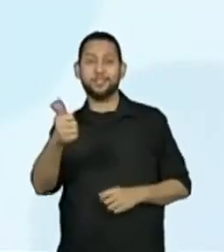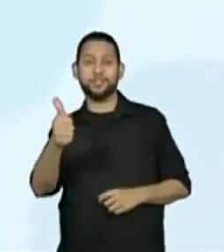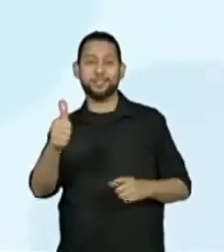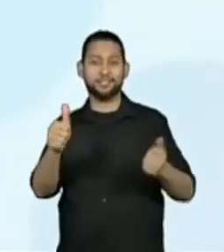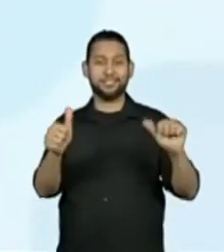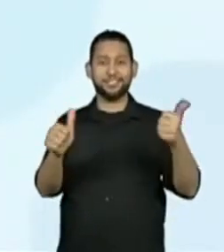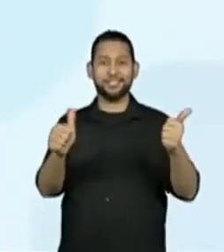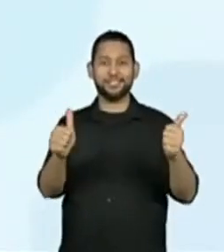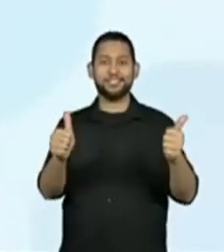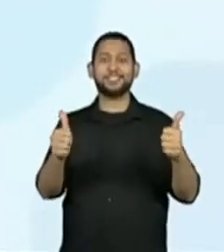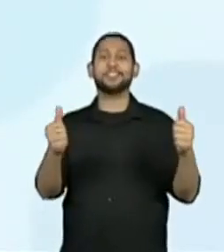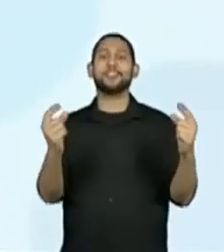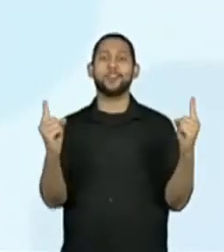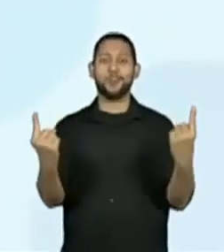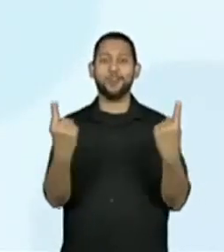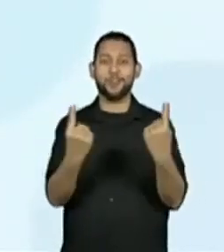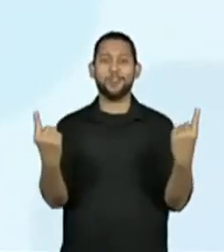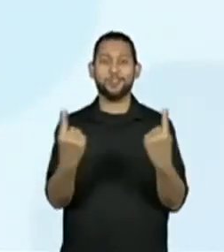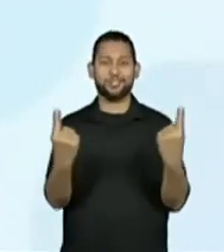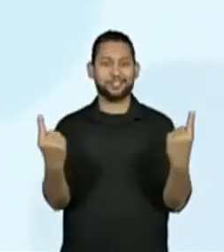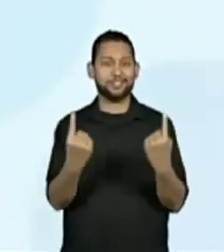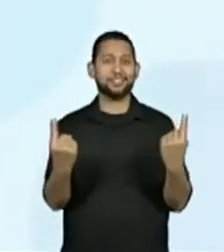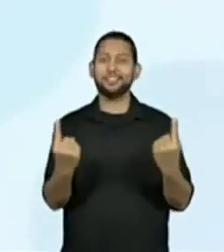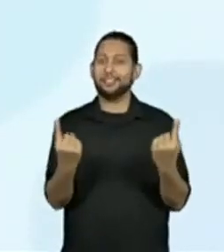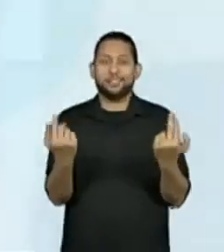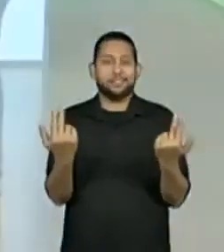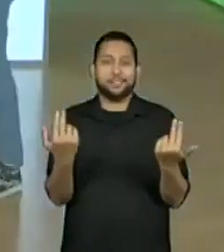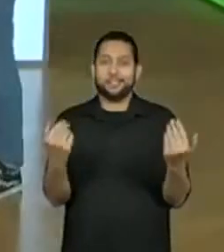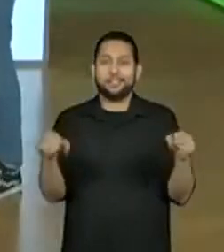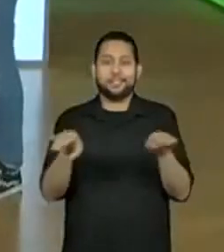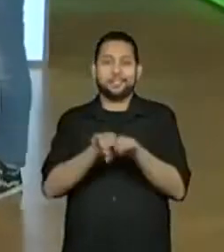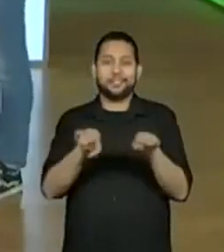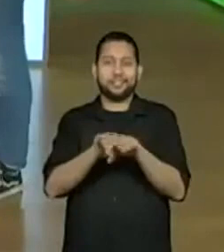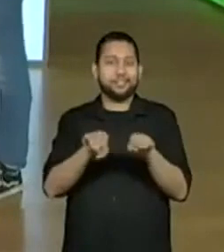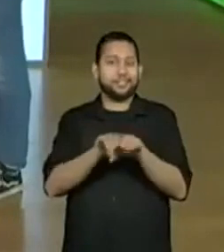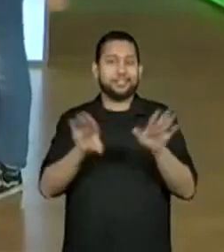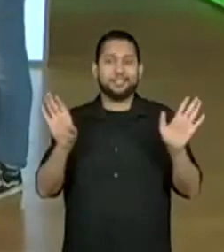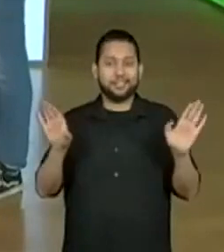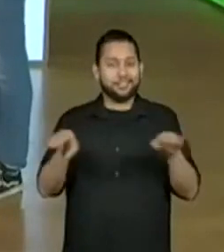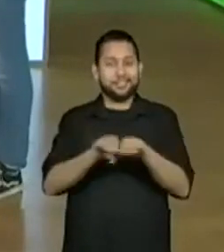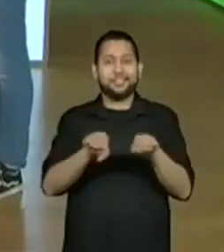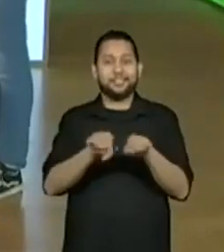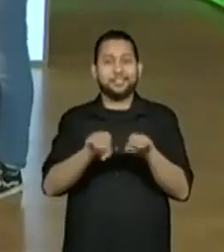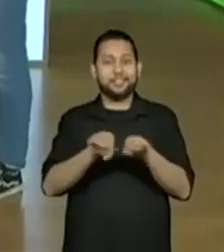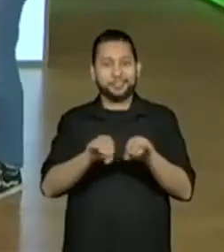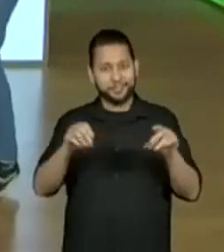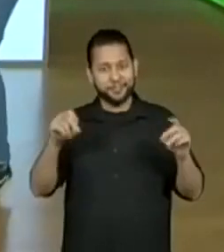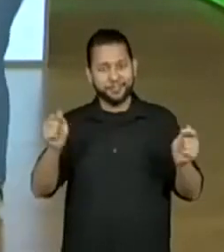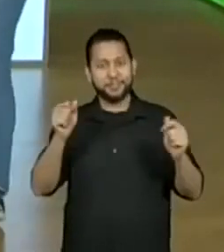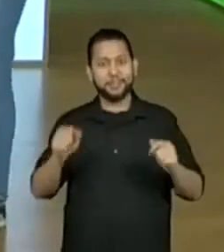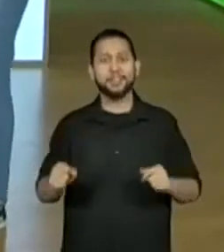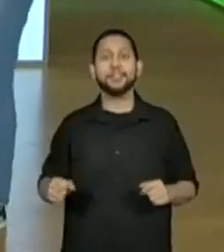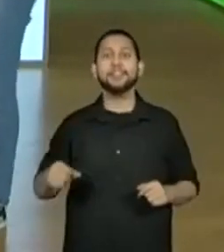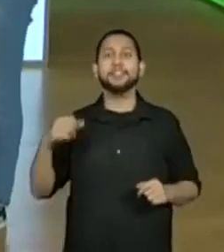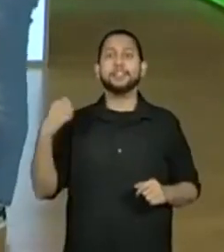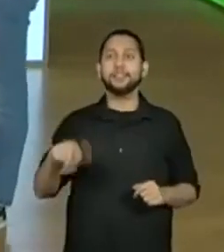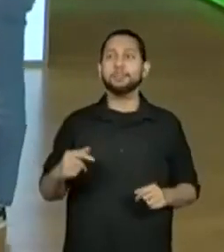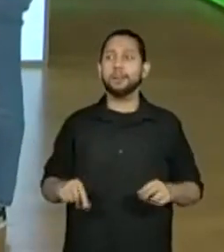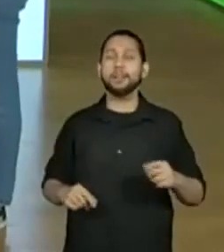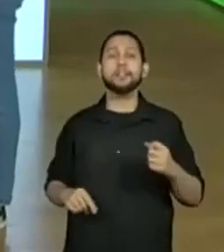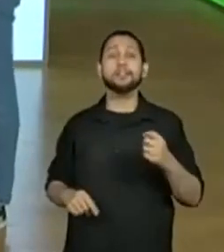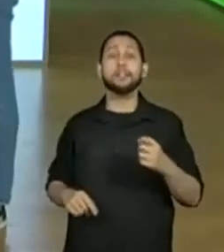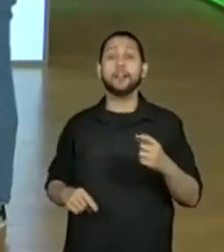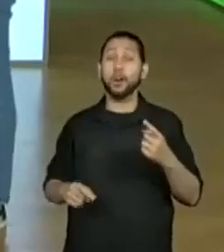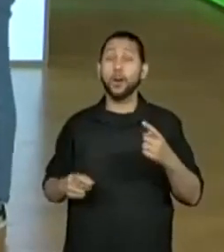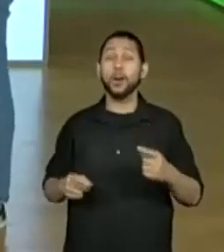tá tremendo. Empate. Não, empate. Estamos o quê? Empatados nesse momento. Vai, agora você vai acertar uma bomba. Eu vou